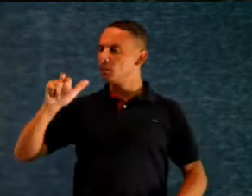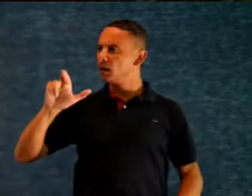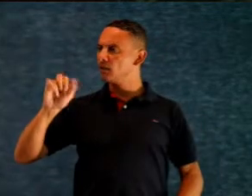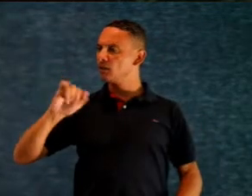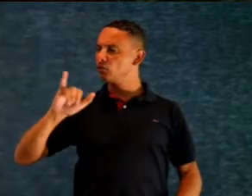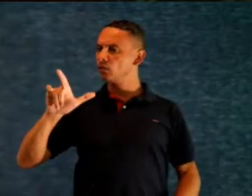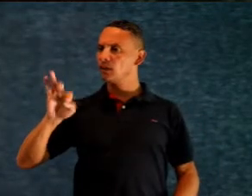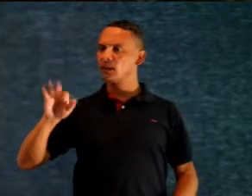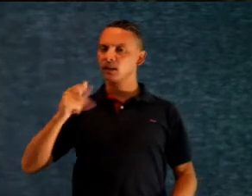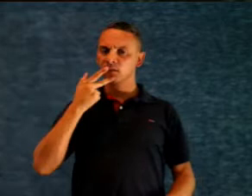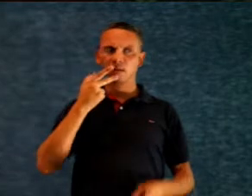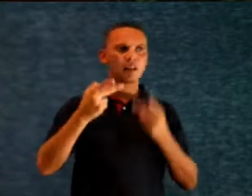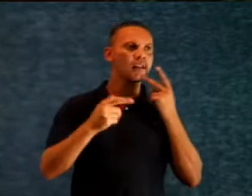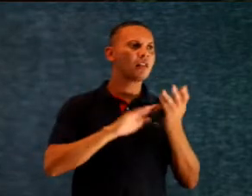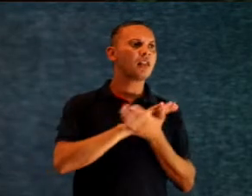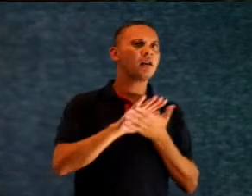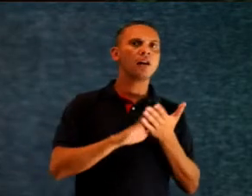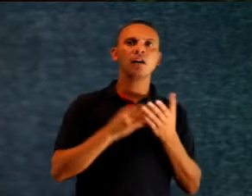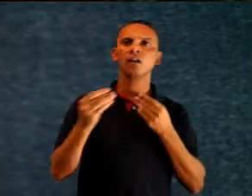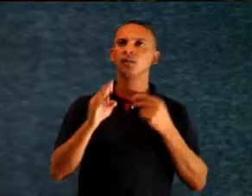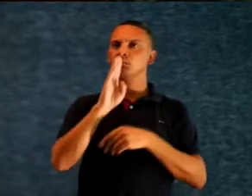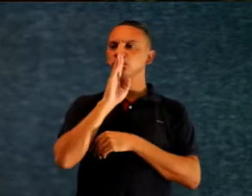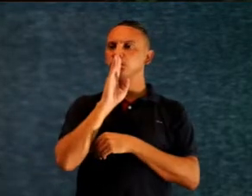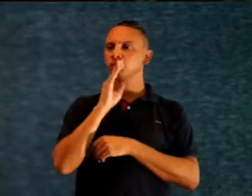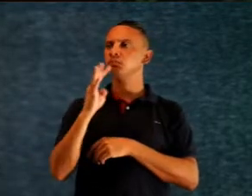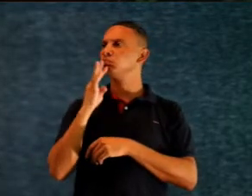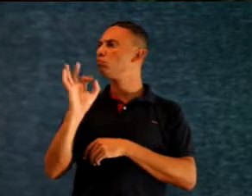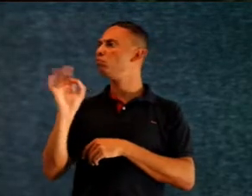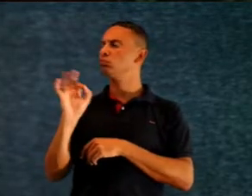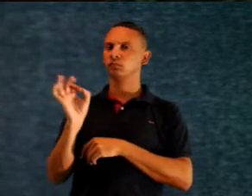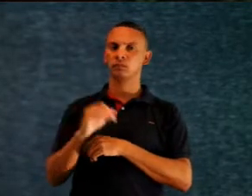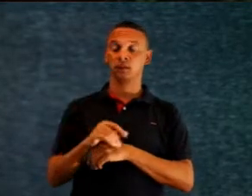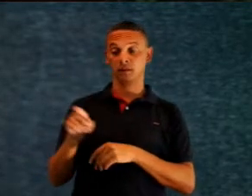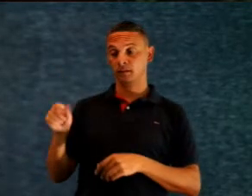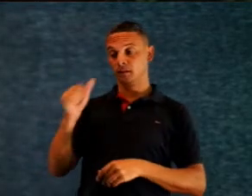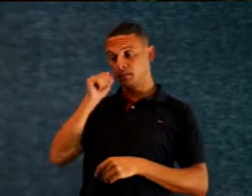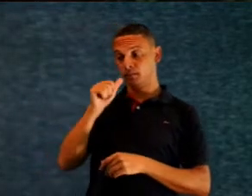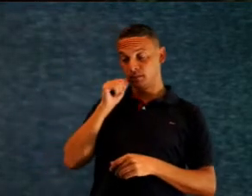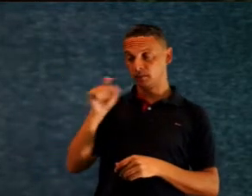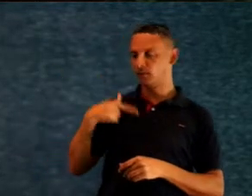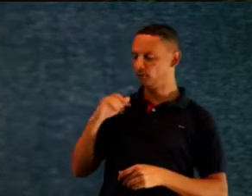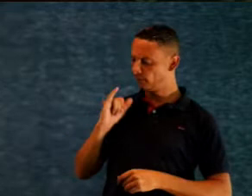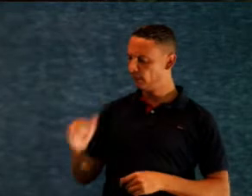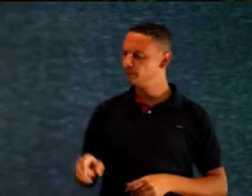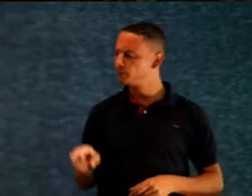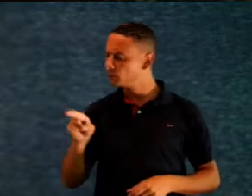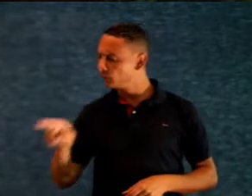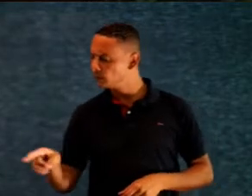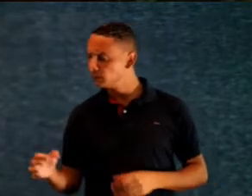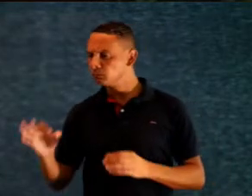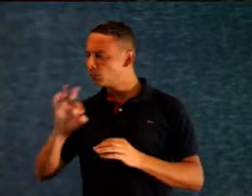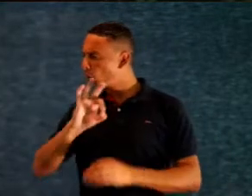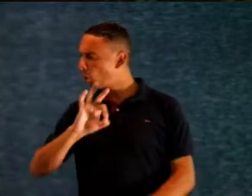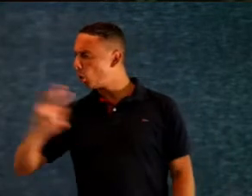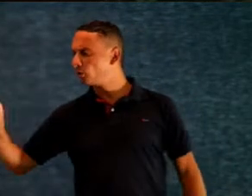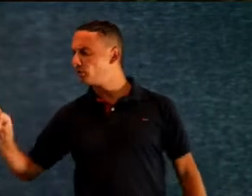amigos, Carlos Manuel, Luiz Maurício e Pedro Augusto. A ela própria, eu disse que a considerava tão boa